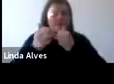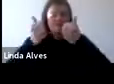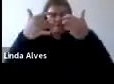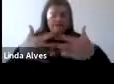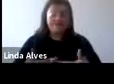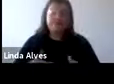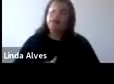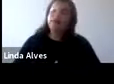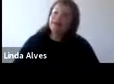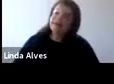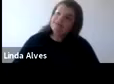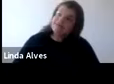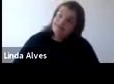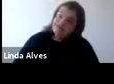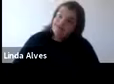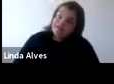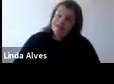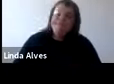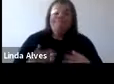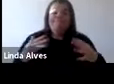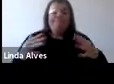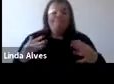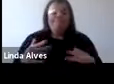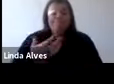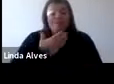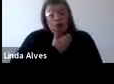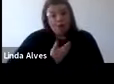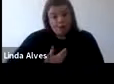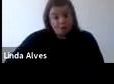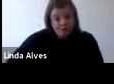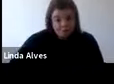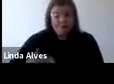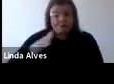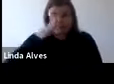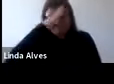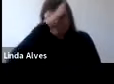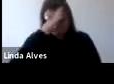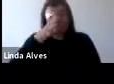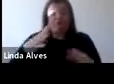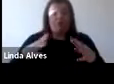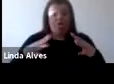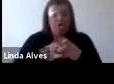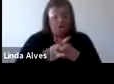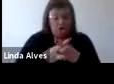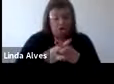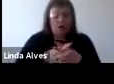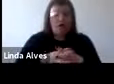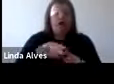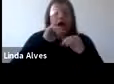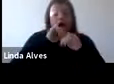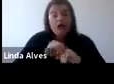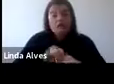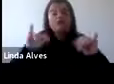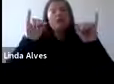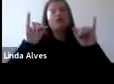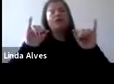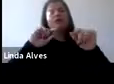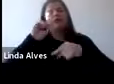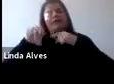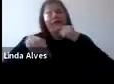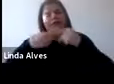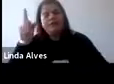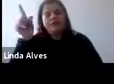A confusão em que o governo se meteu, anunciando e depois adiando o anúncio,